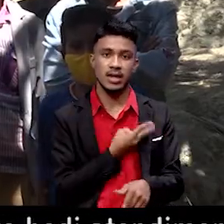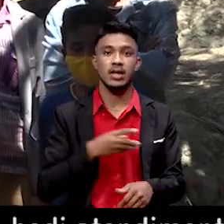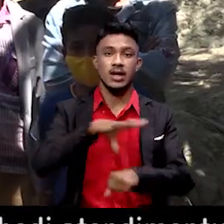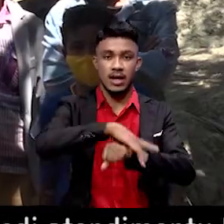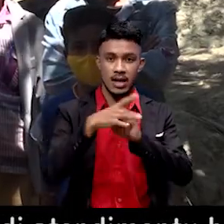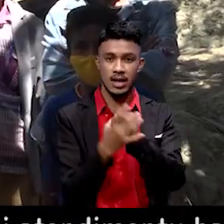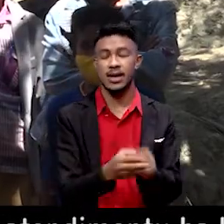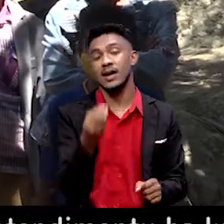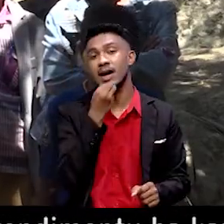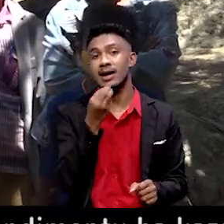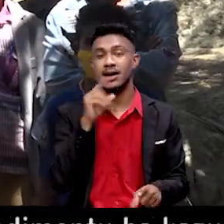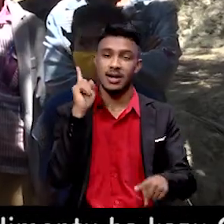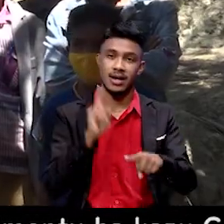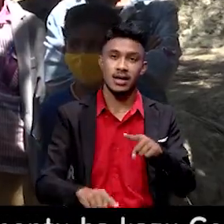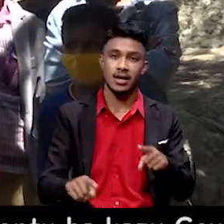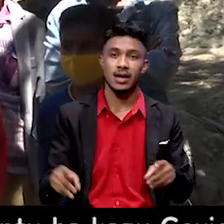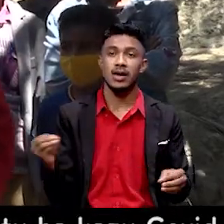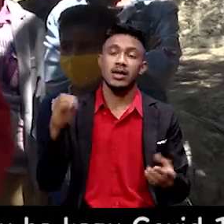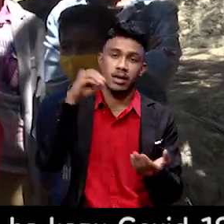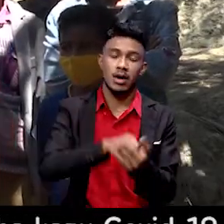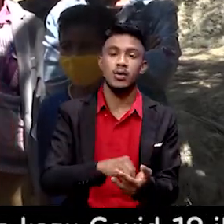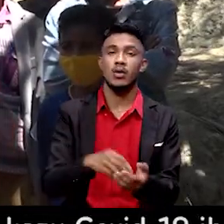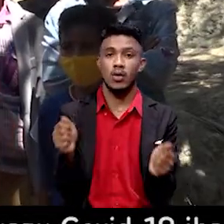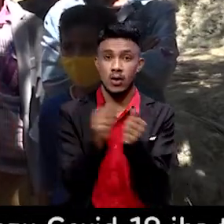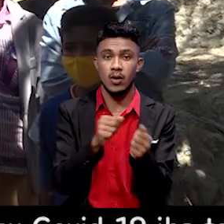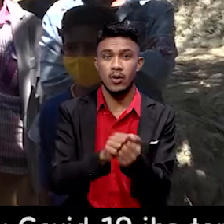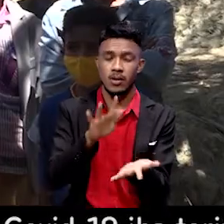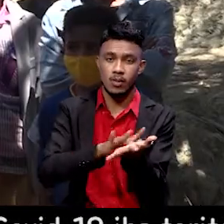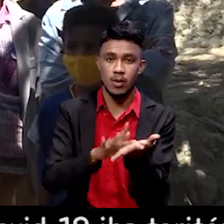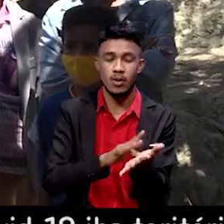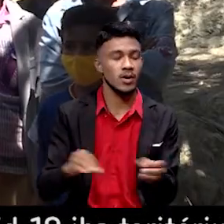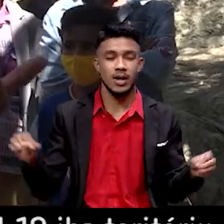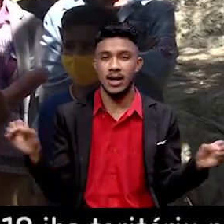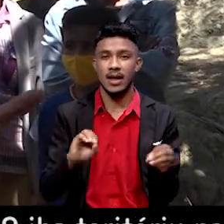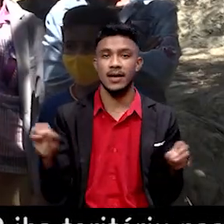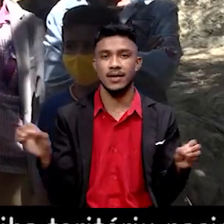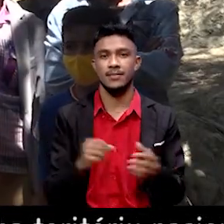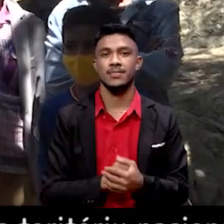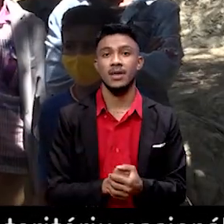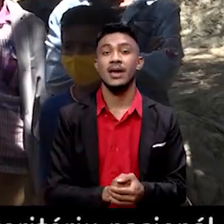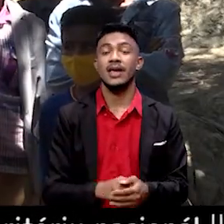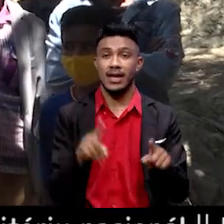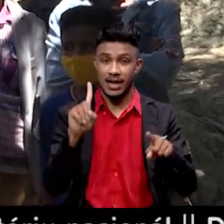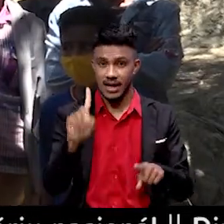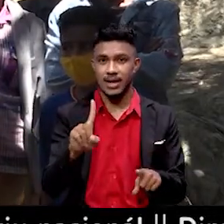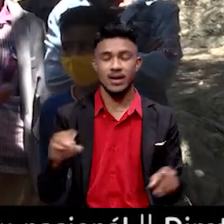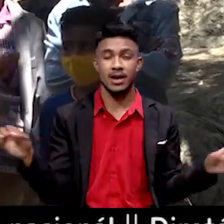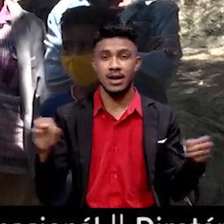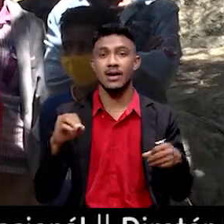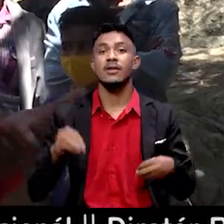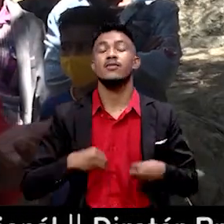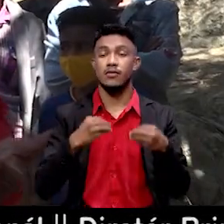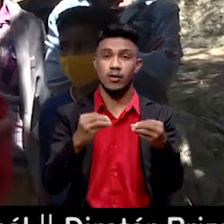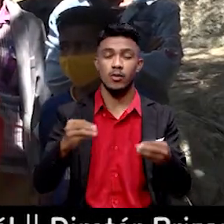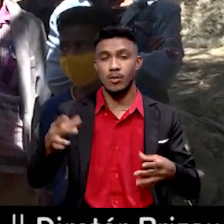Ah, sirane la rai o kimika, la kaoro o kimika, la conserva o kimika. Anto irane seilaha la fomoros